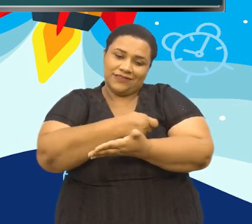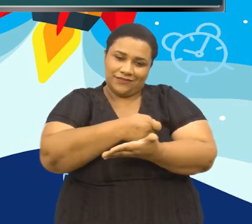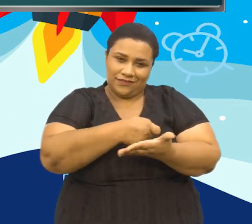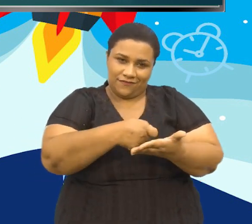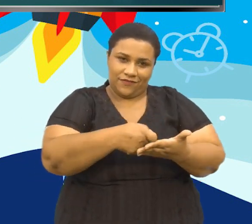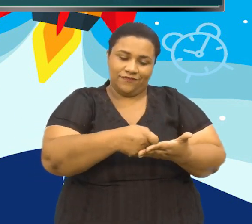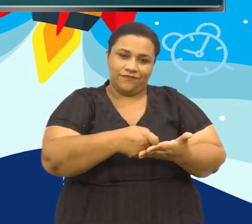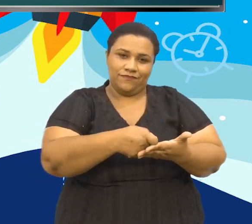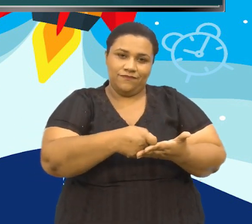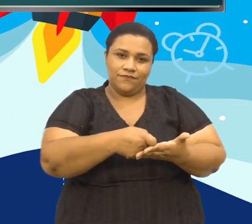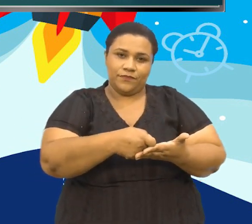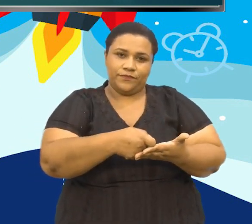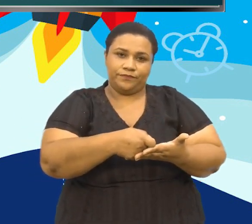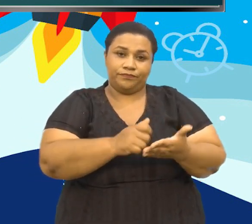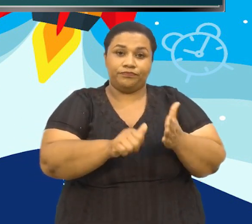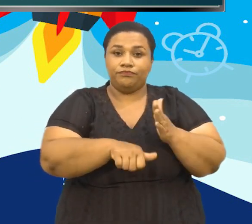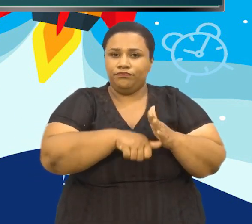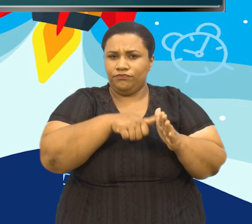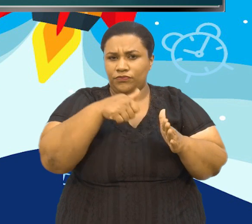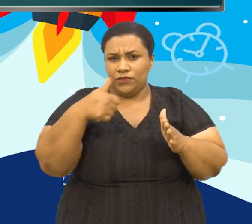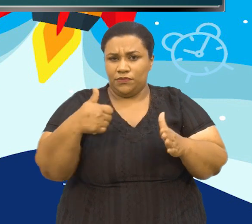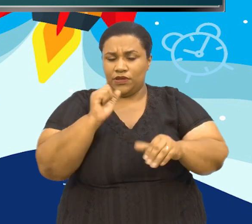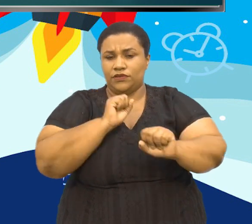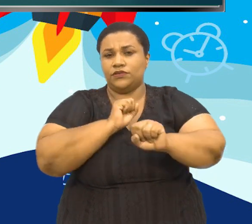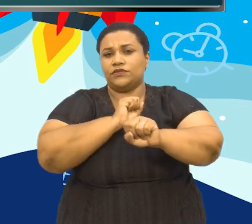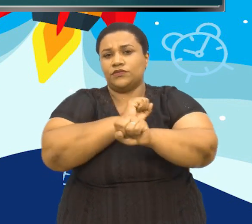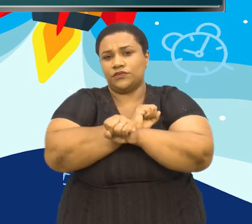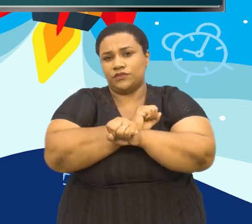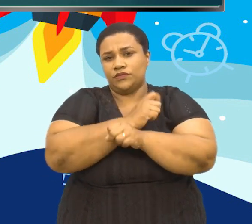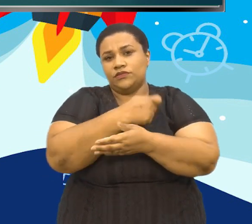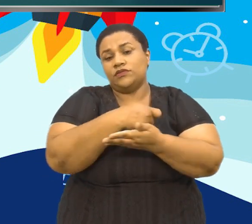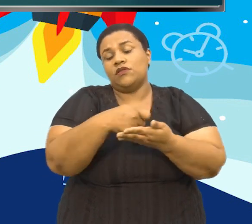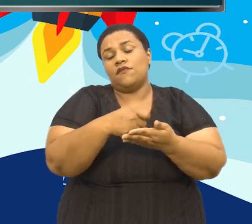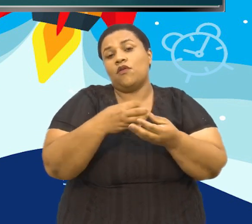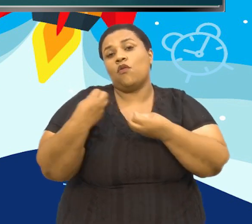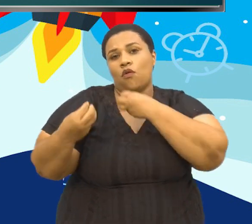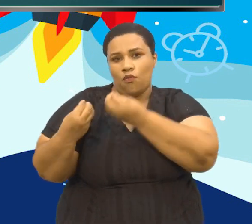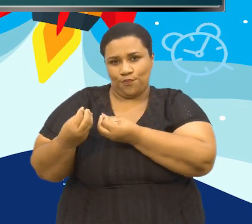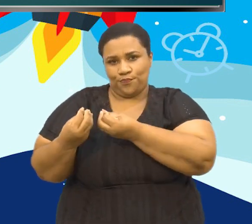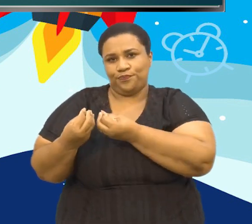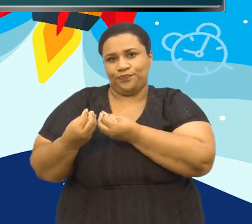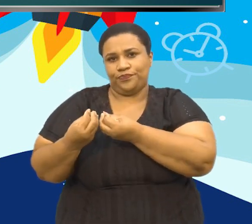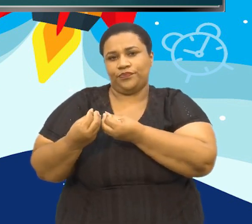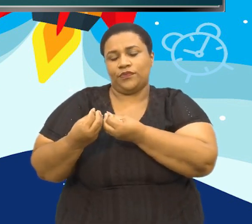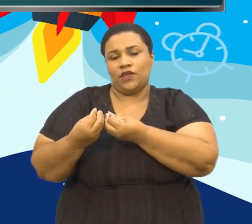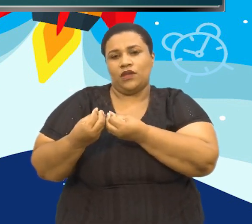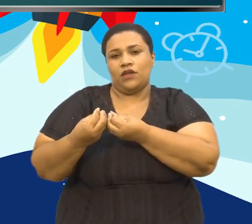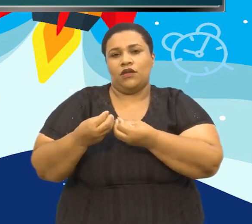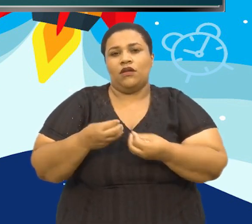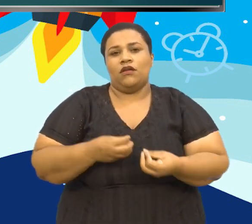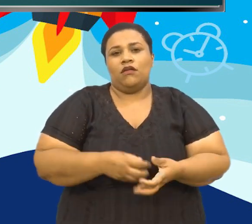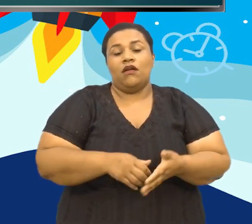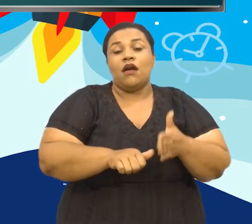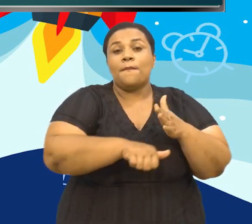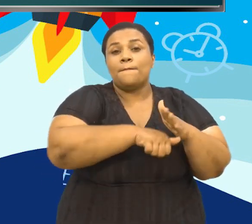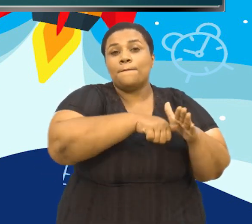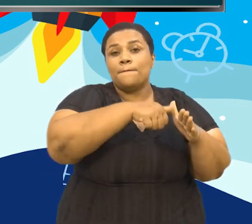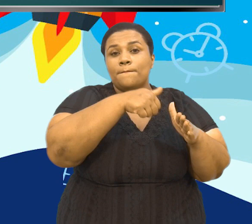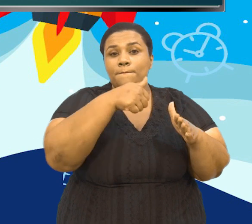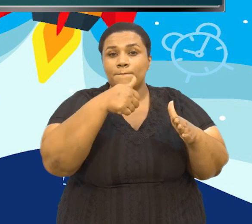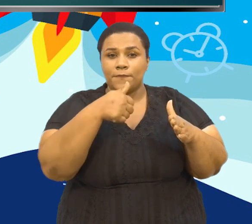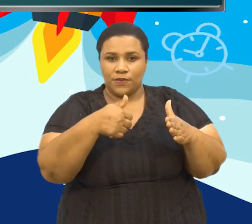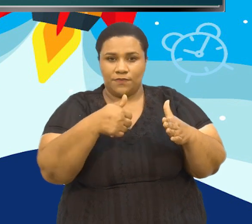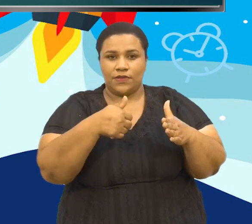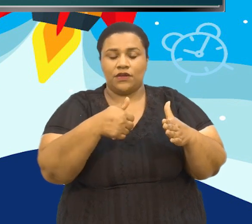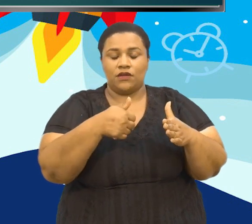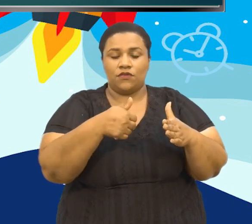vamos escrever. Os primeiros passos do stop nós podemos escrever de qual maneira? Nós podemos colocar assim. Primeiro